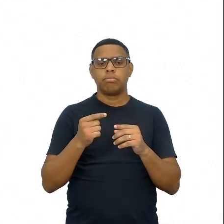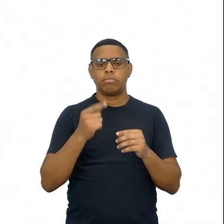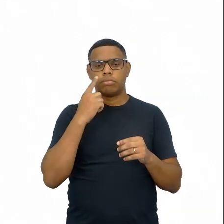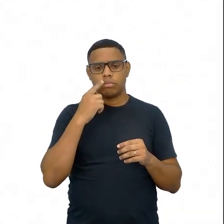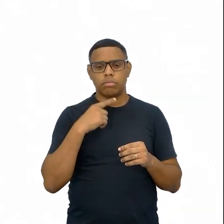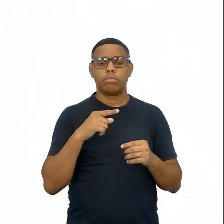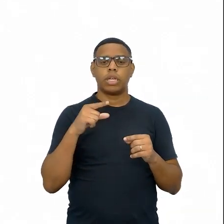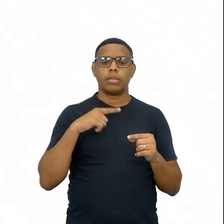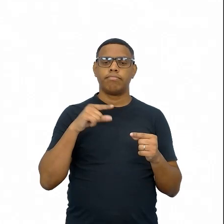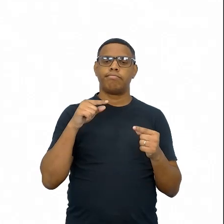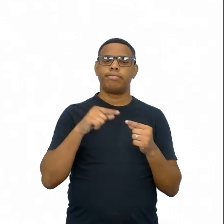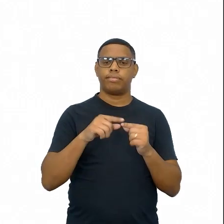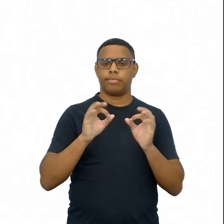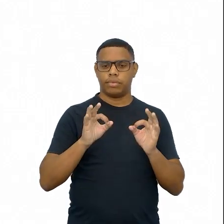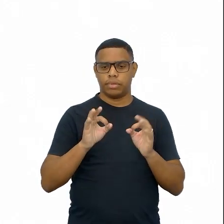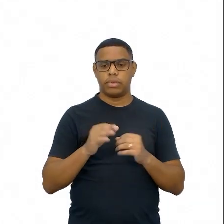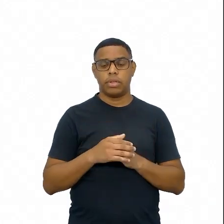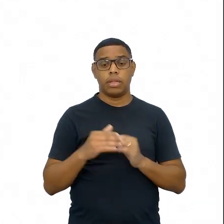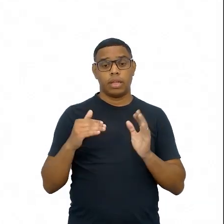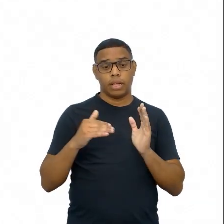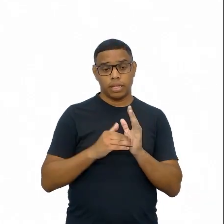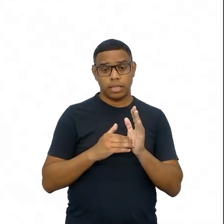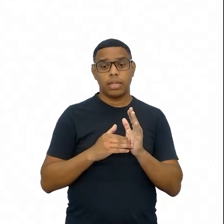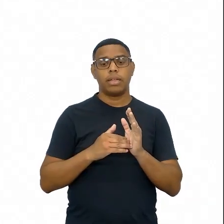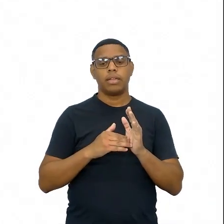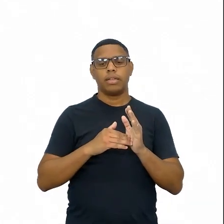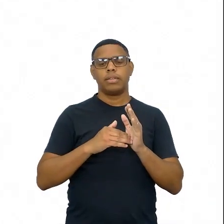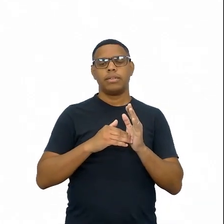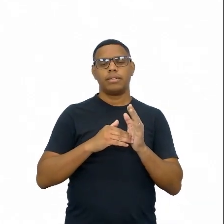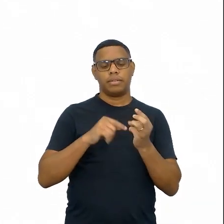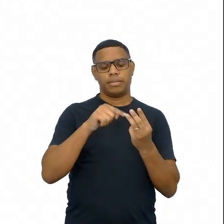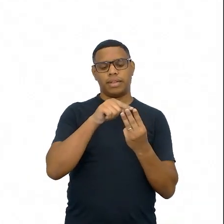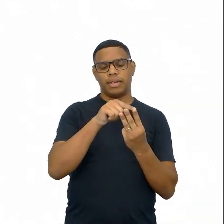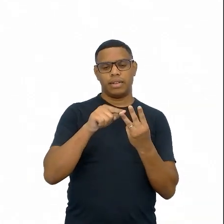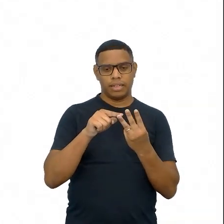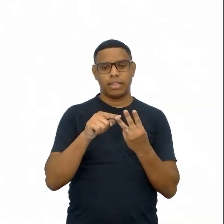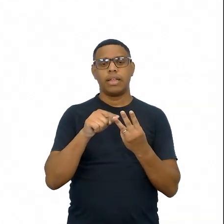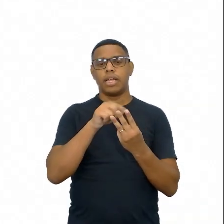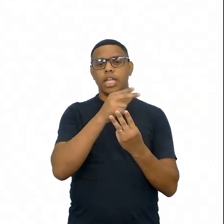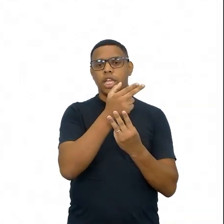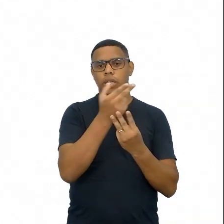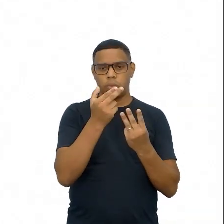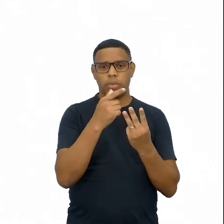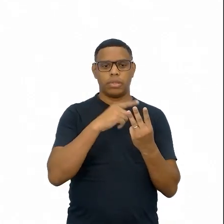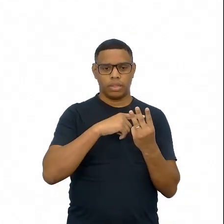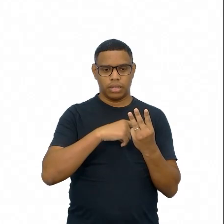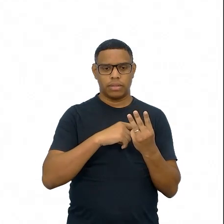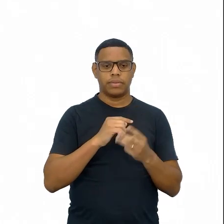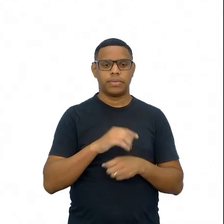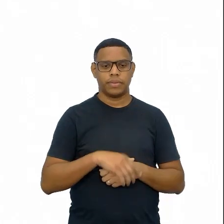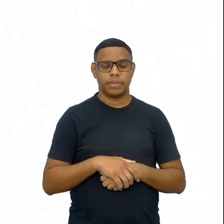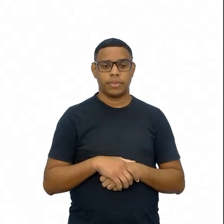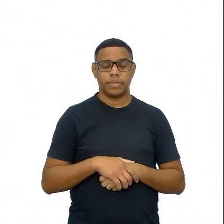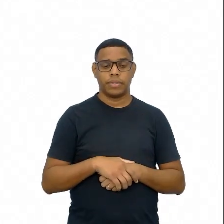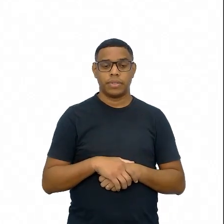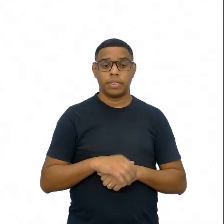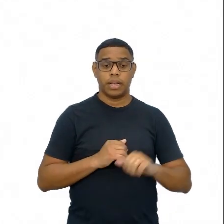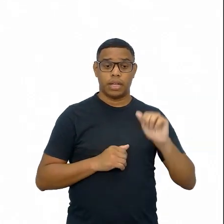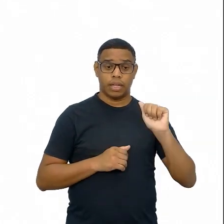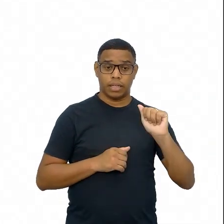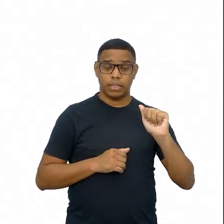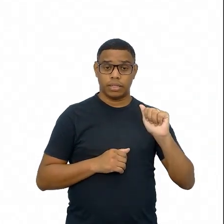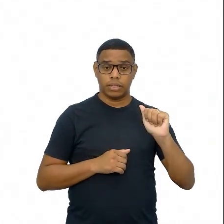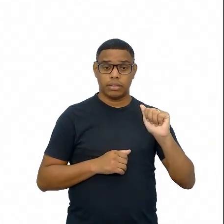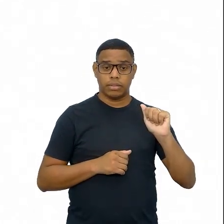estão presentes, né, até a ordem das centenas, como vocês viram aqui, né, no item A,